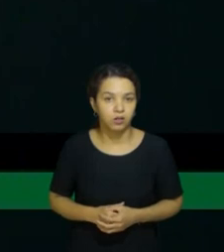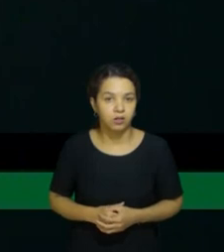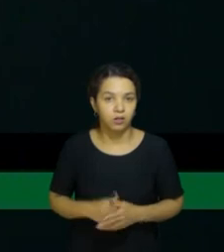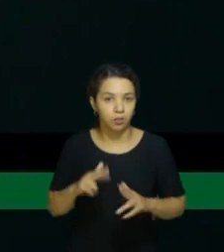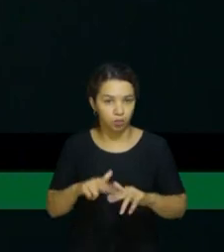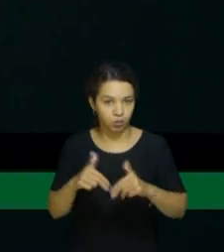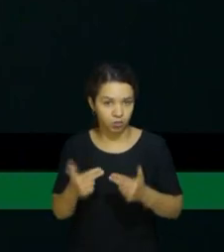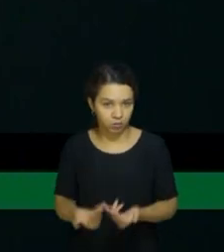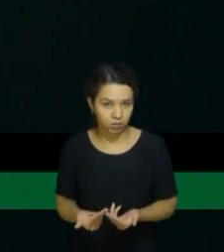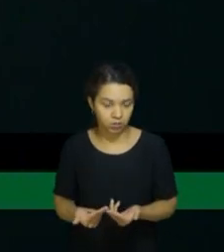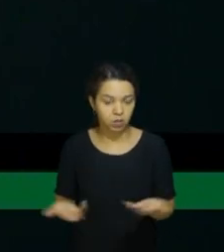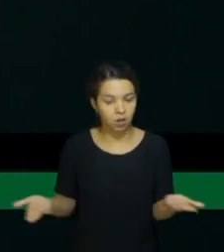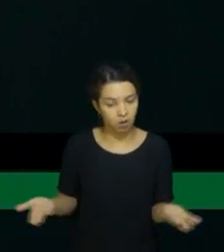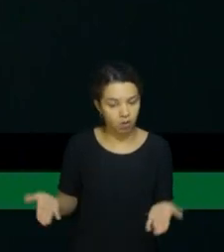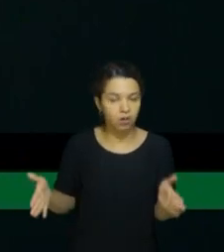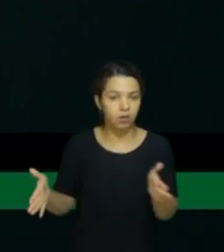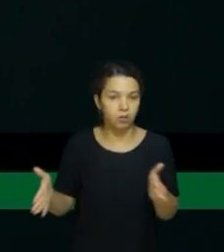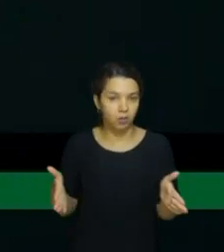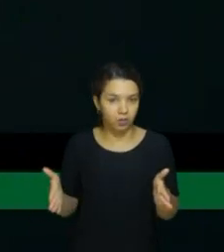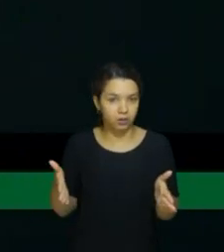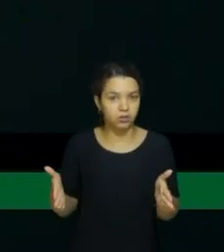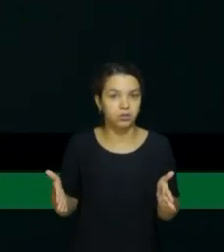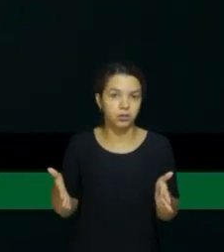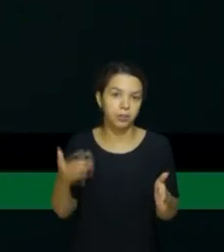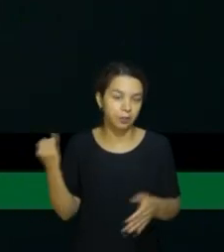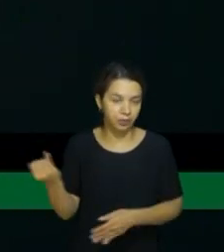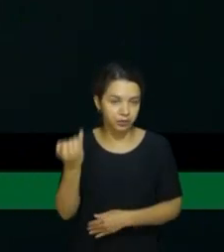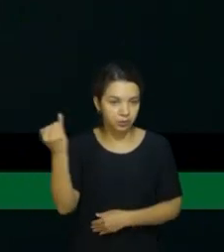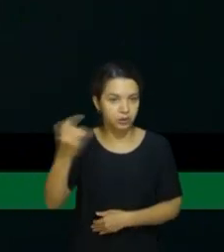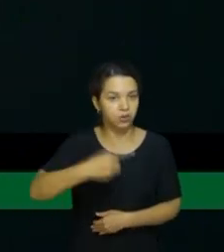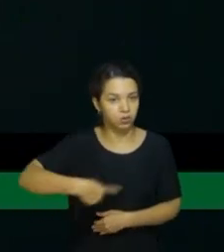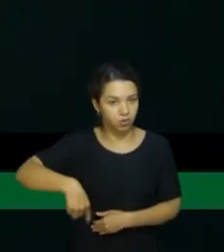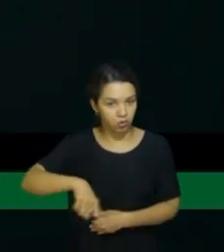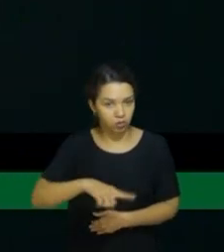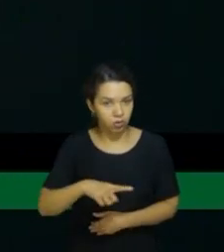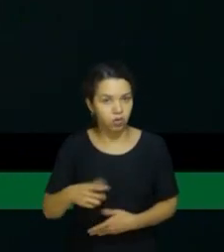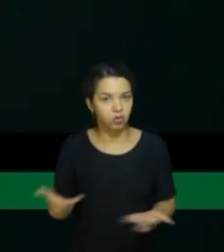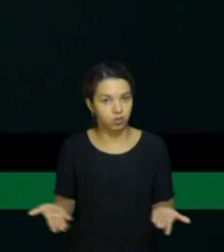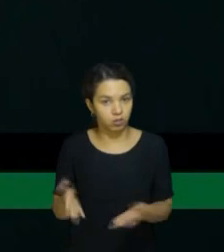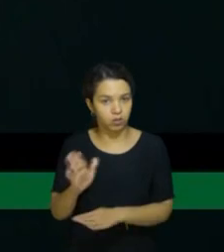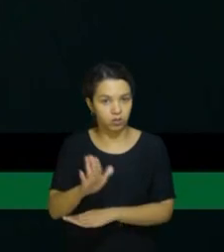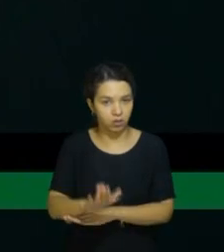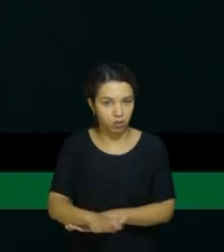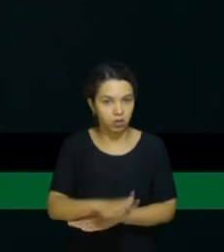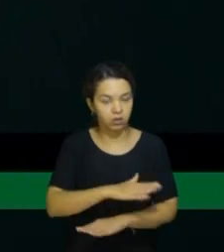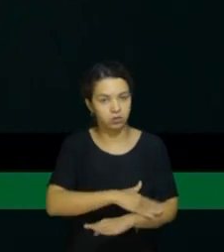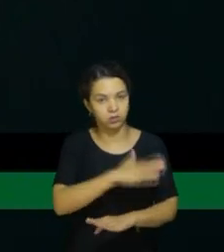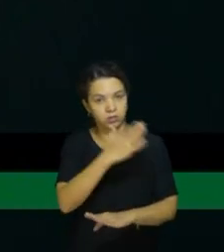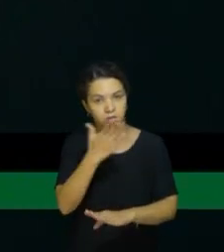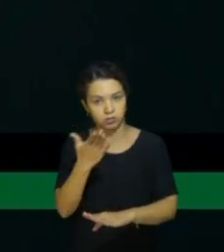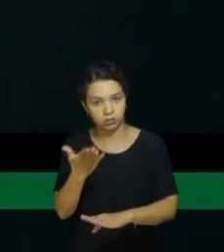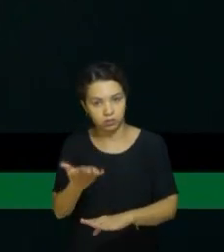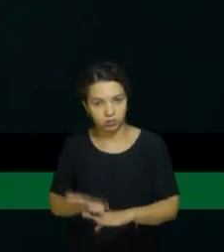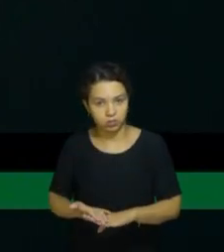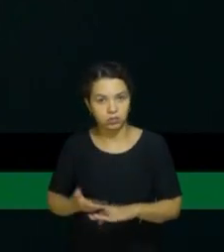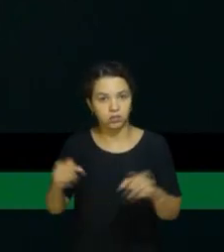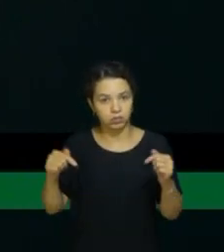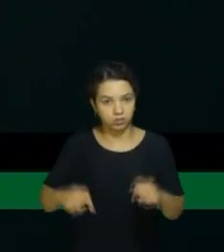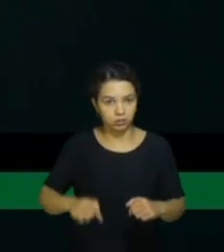altamente rico que nós vivenciamos A Tarde de hoje durante o dia todo aqui